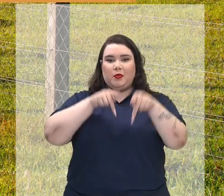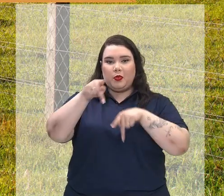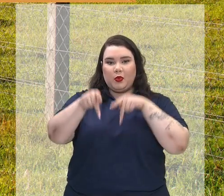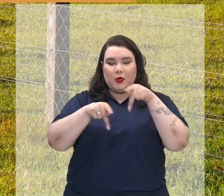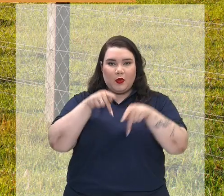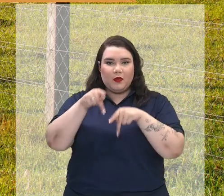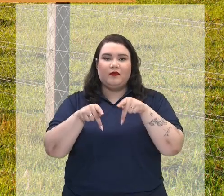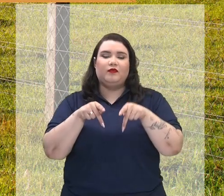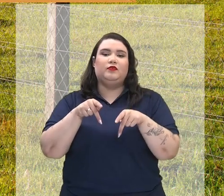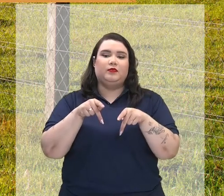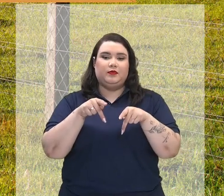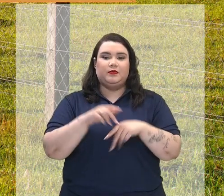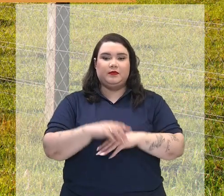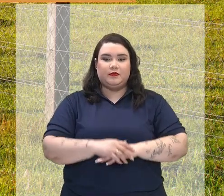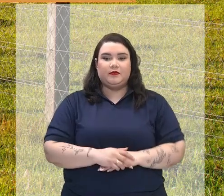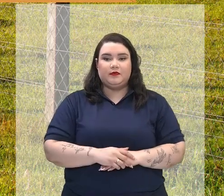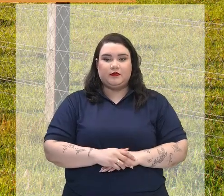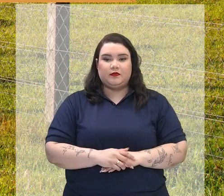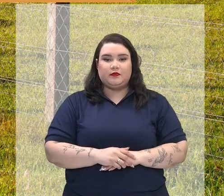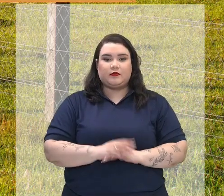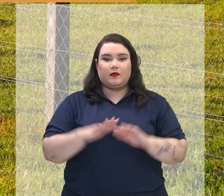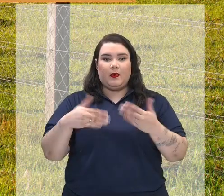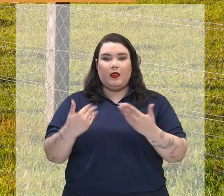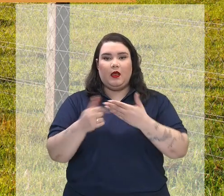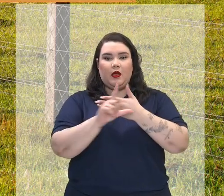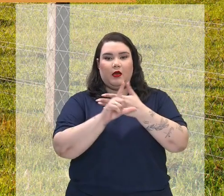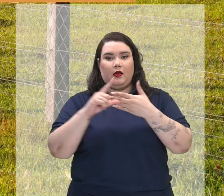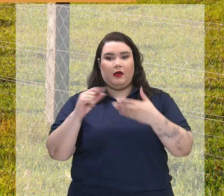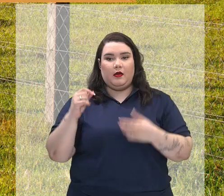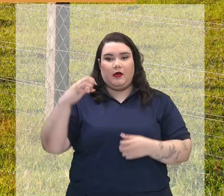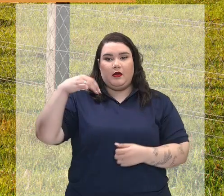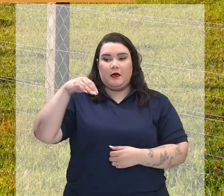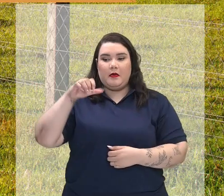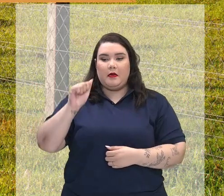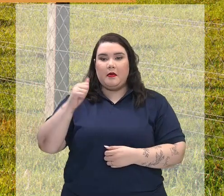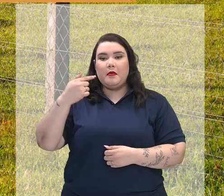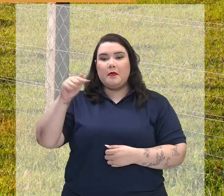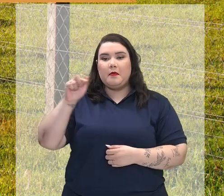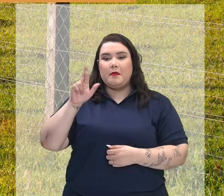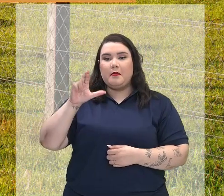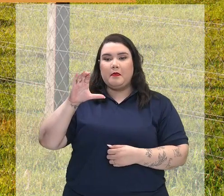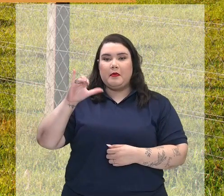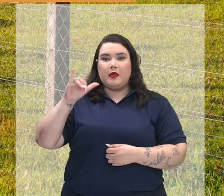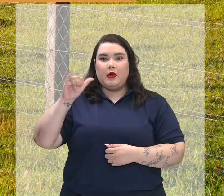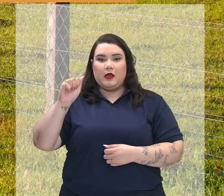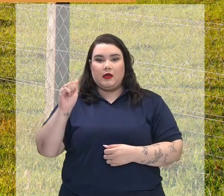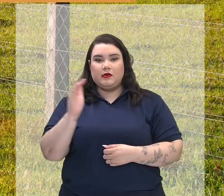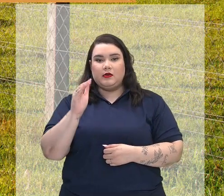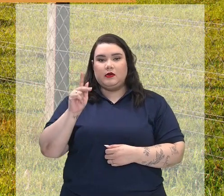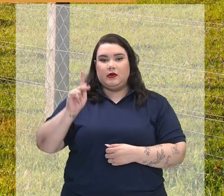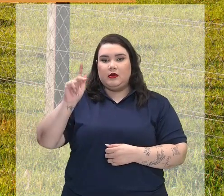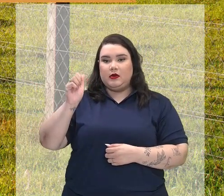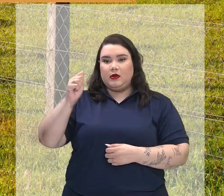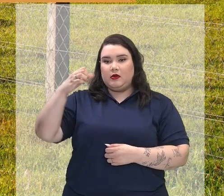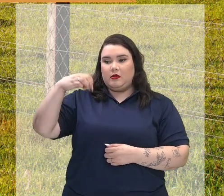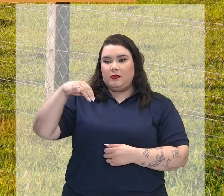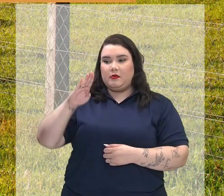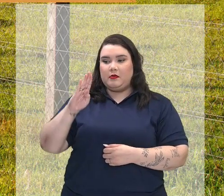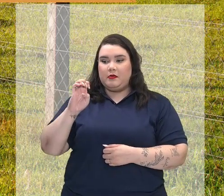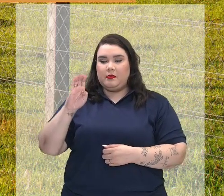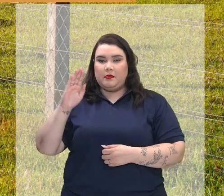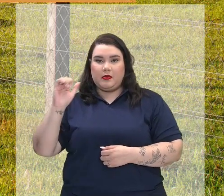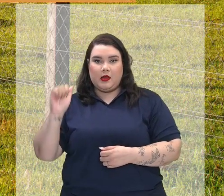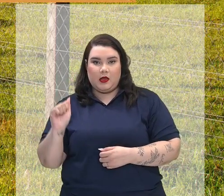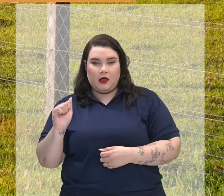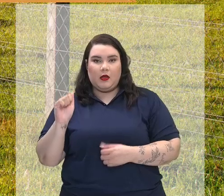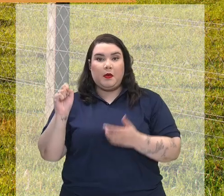a nação. Na voz da Márcia Cambeba, nossa poetisa amazonense.